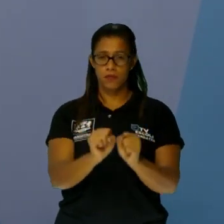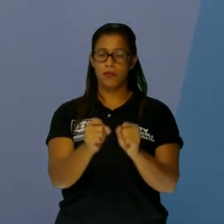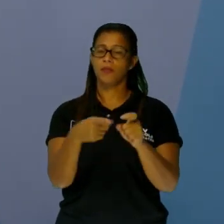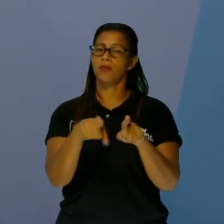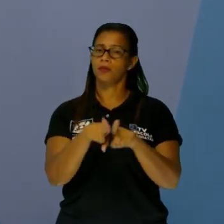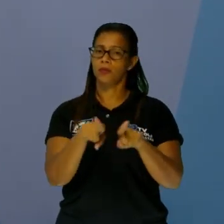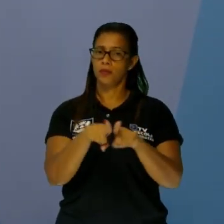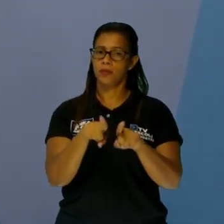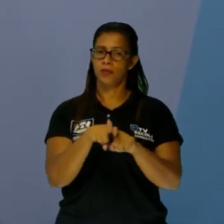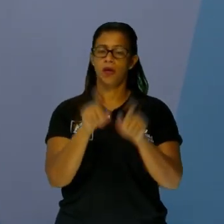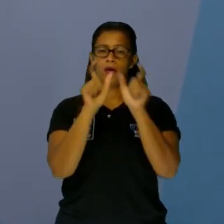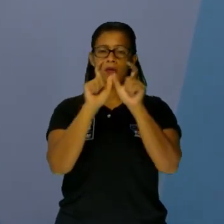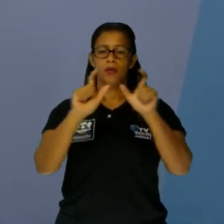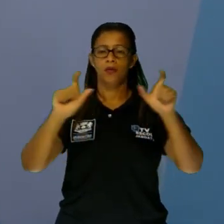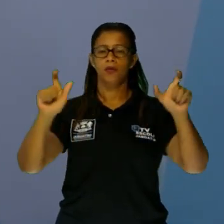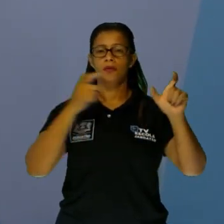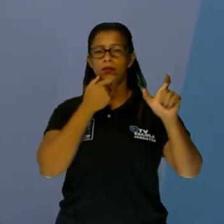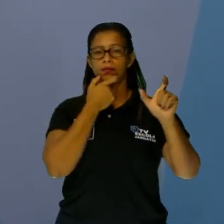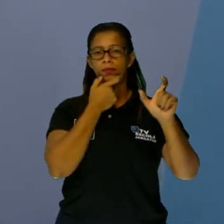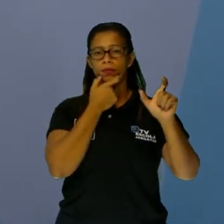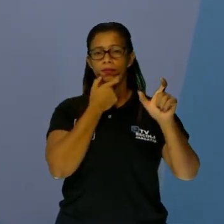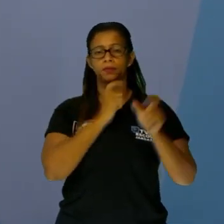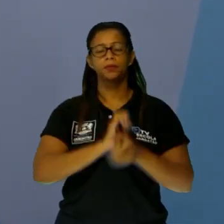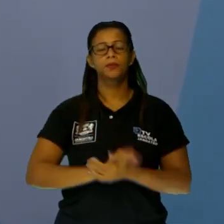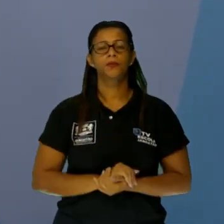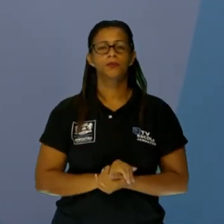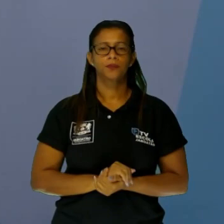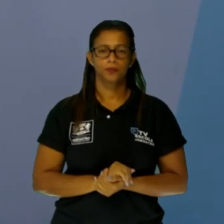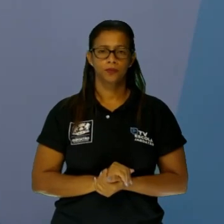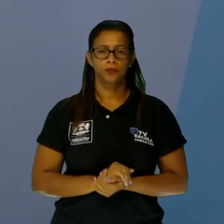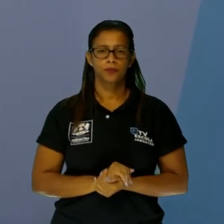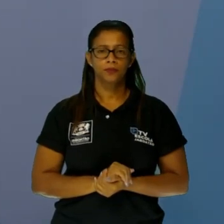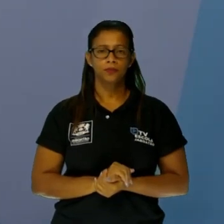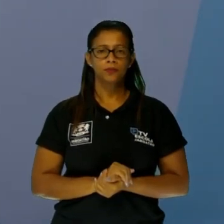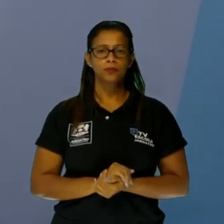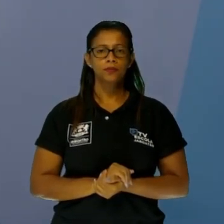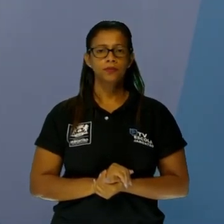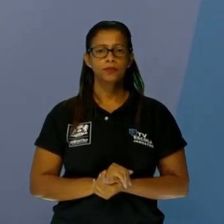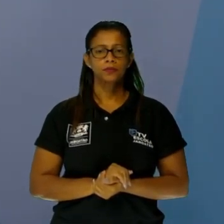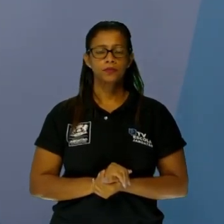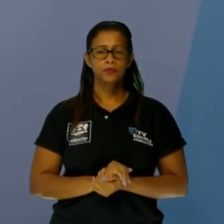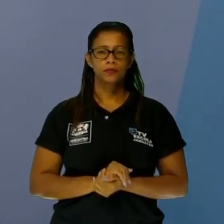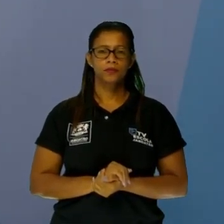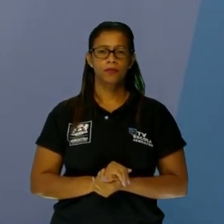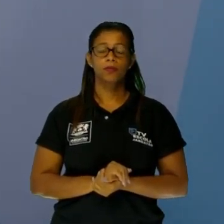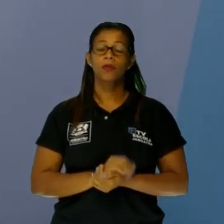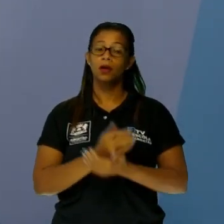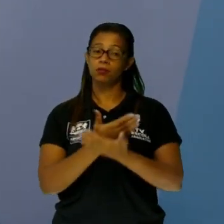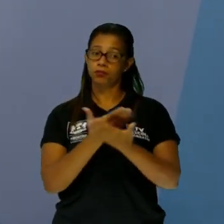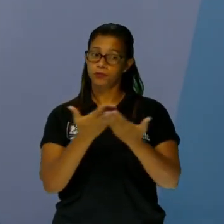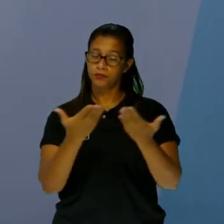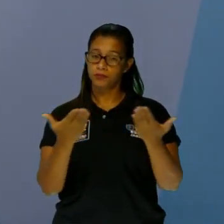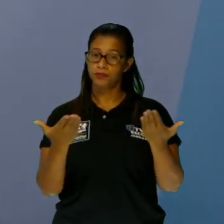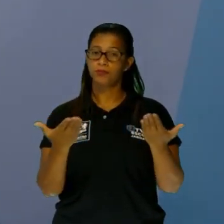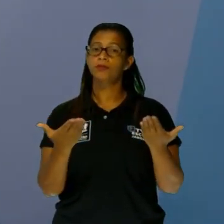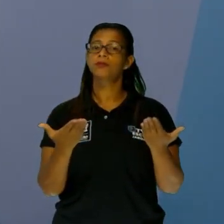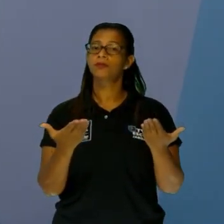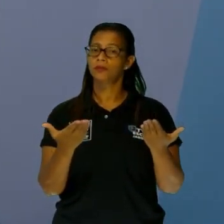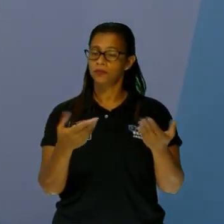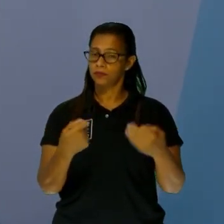They should go to a hospital, né? Ou seja, eles deveriam ir para um hospital. Eles não estão